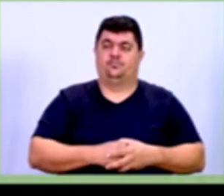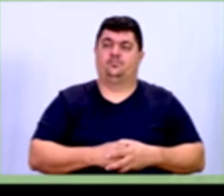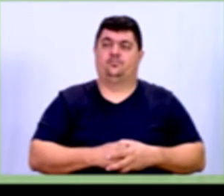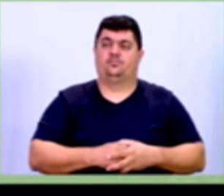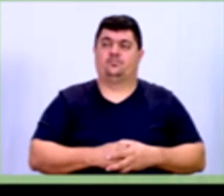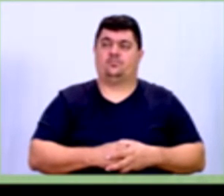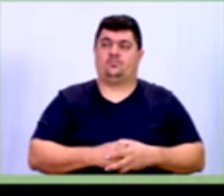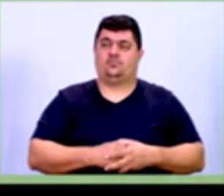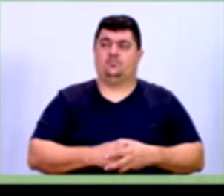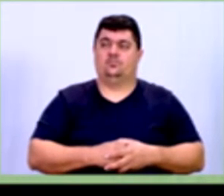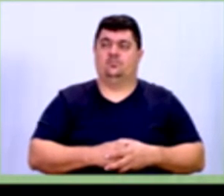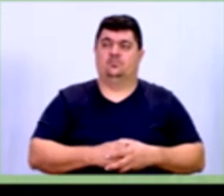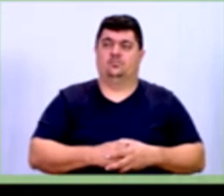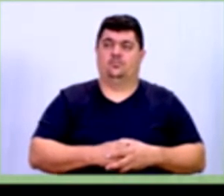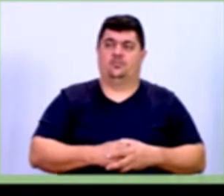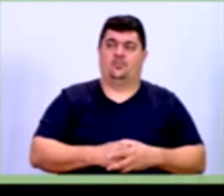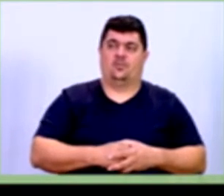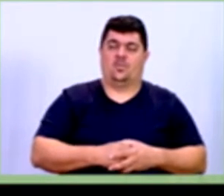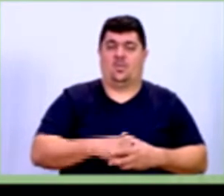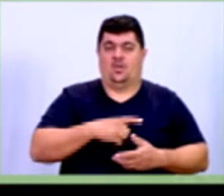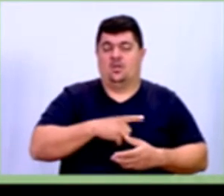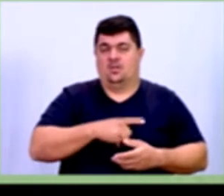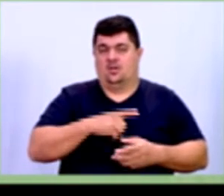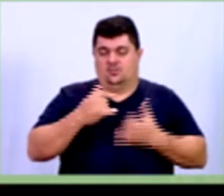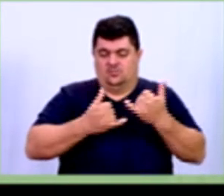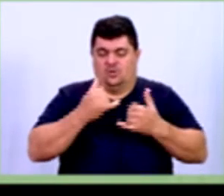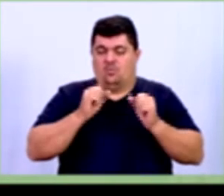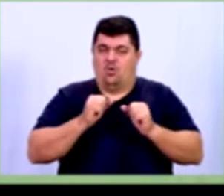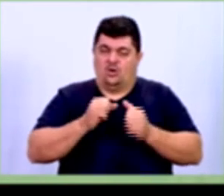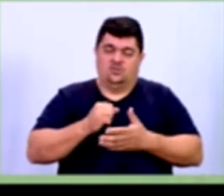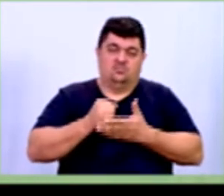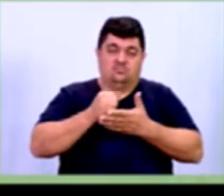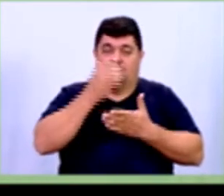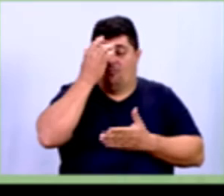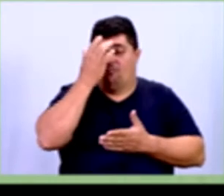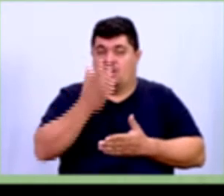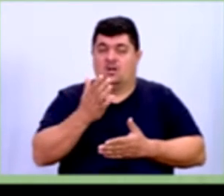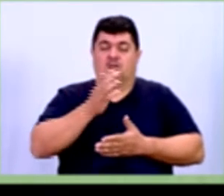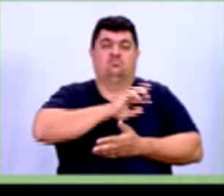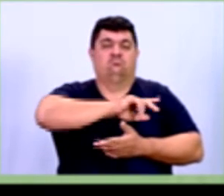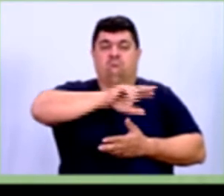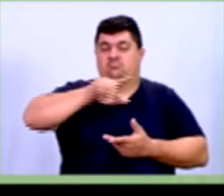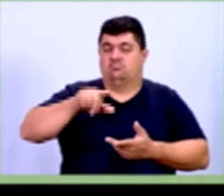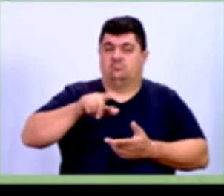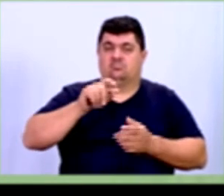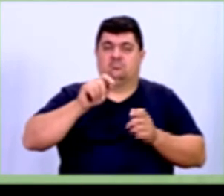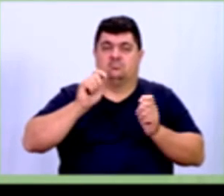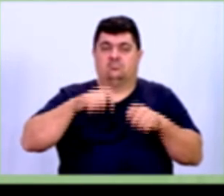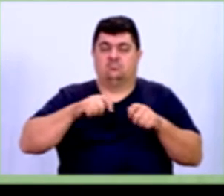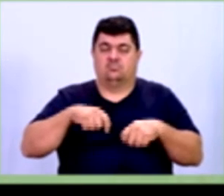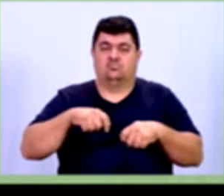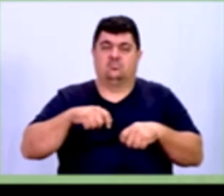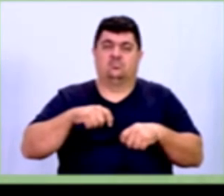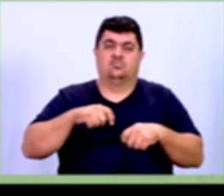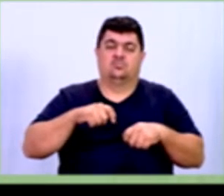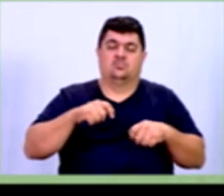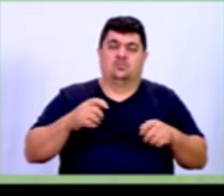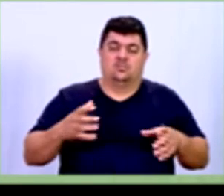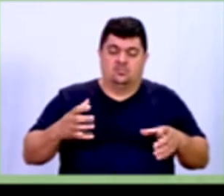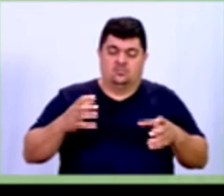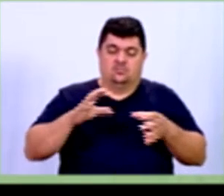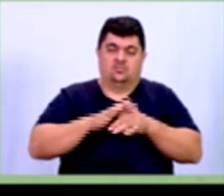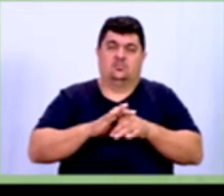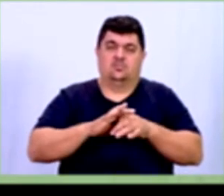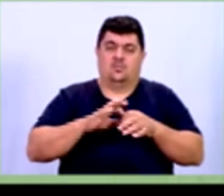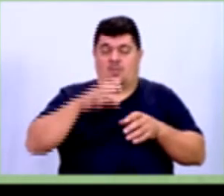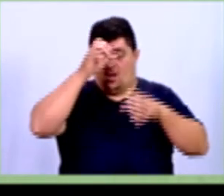apresentam para facilitar. Então, os jogos podem ser empregados em uma variedade de propósitos dentro de um contexto do aprendizado. Um